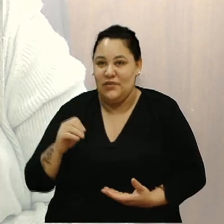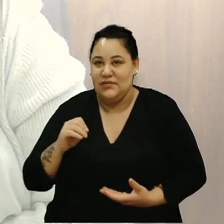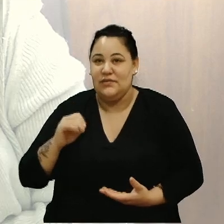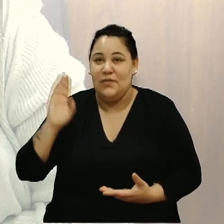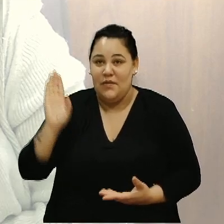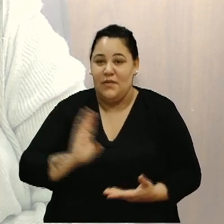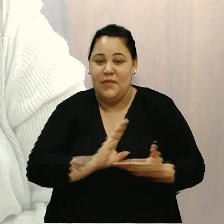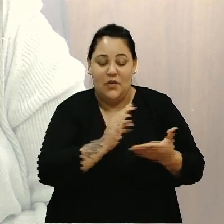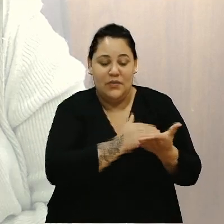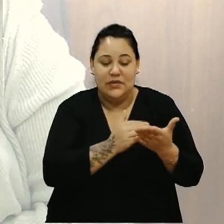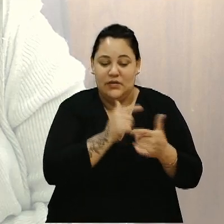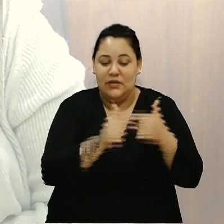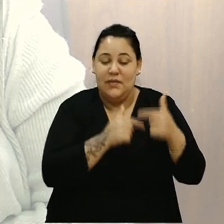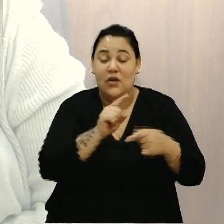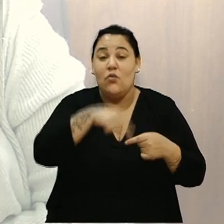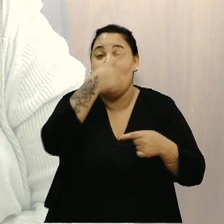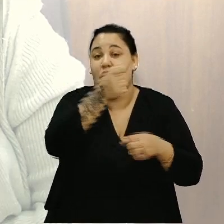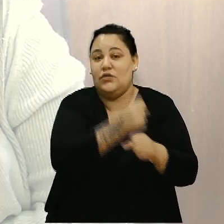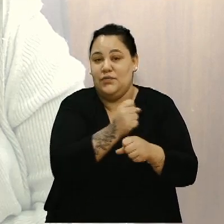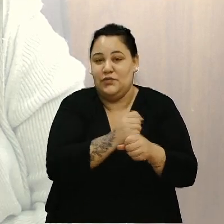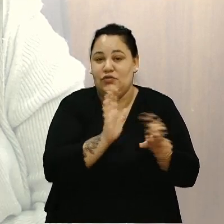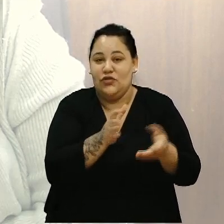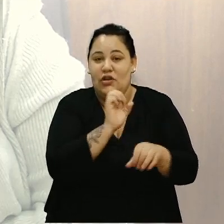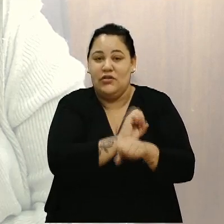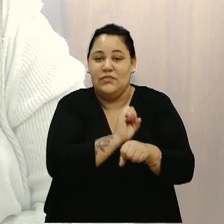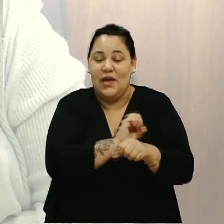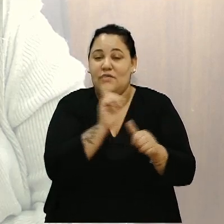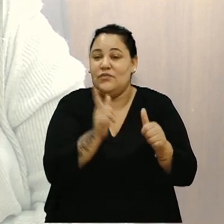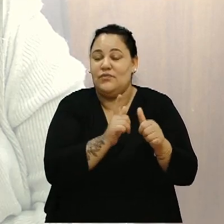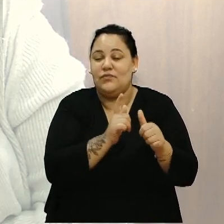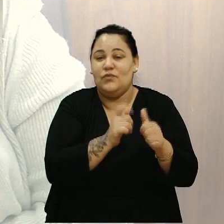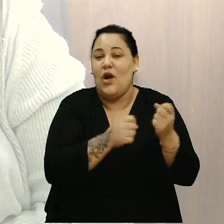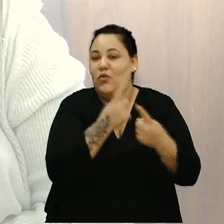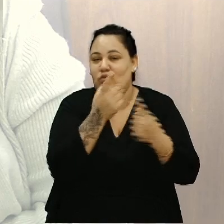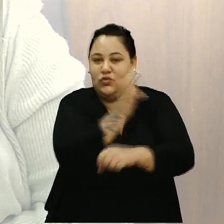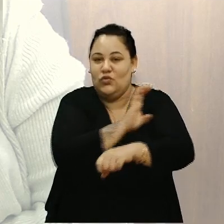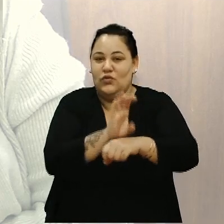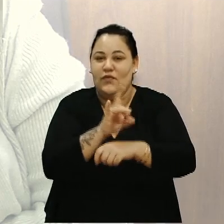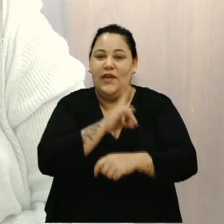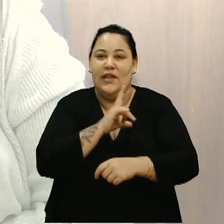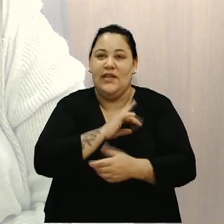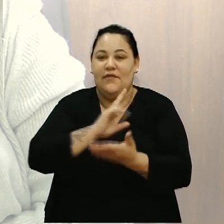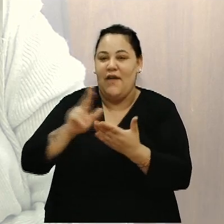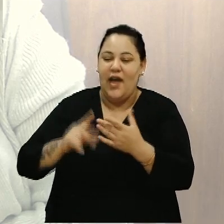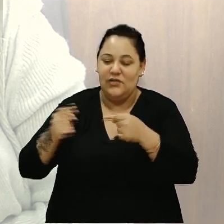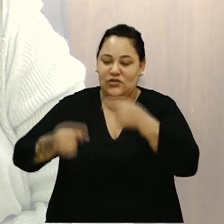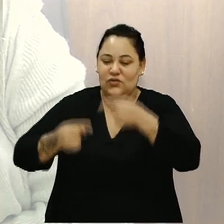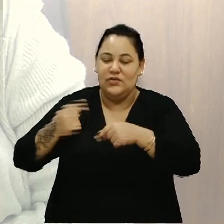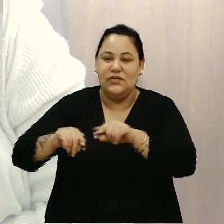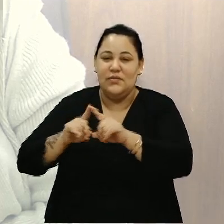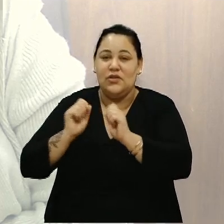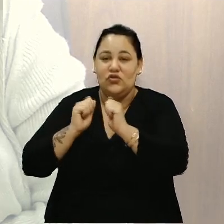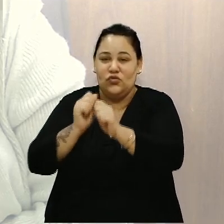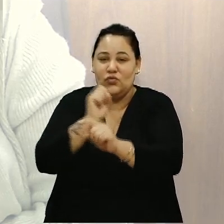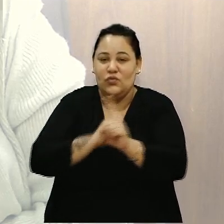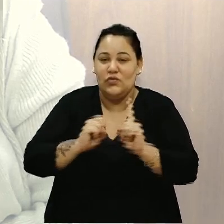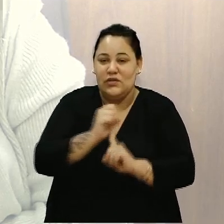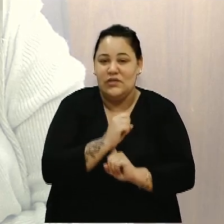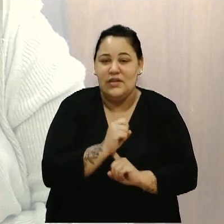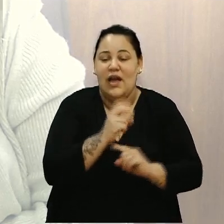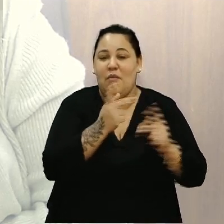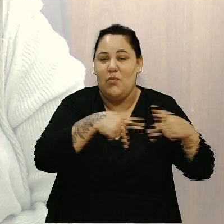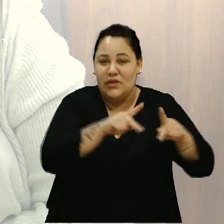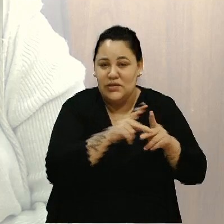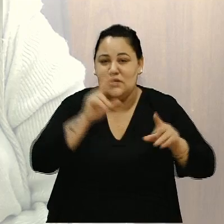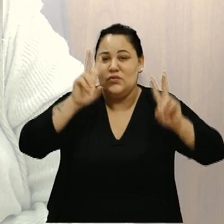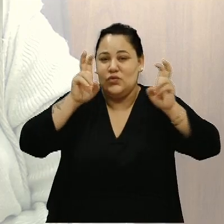no próximo ano, eu espero, com os primeiros cursos, onde haverão vários debates com a sociedade civil sobre os